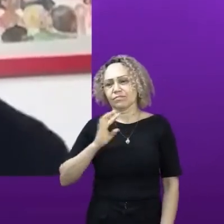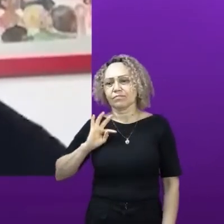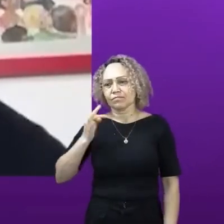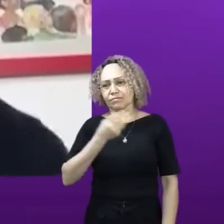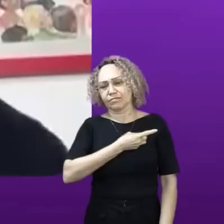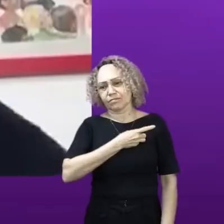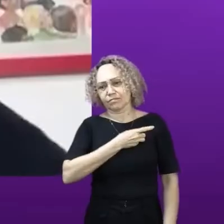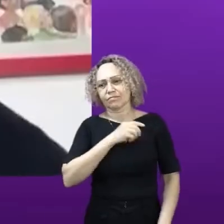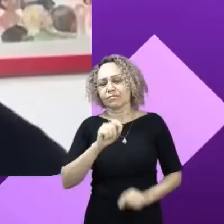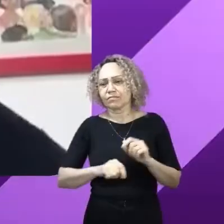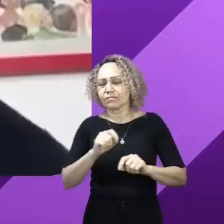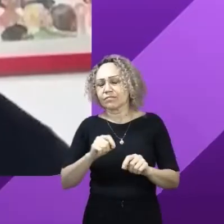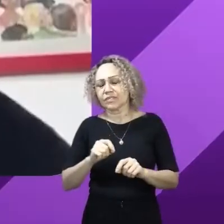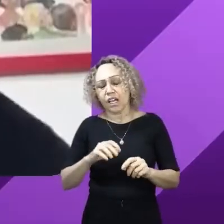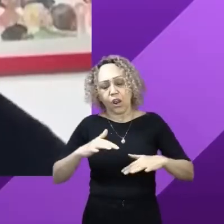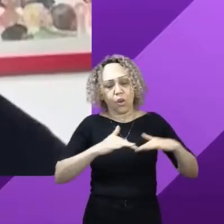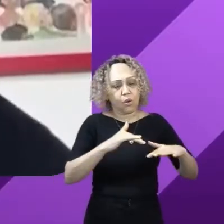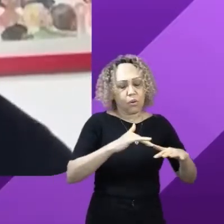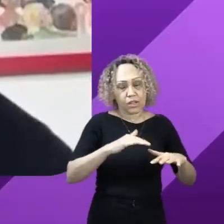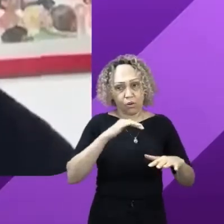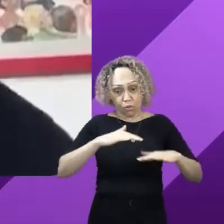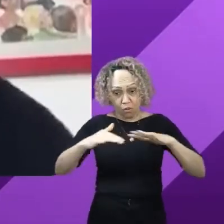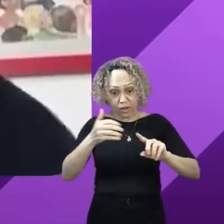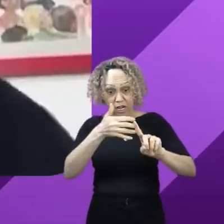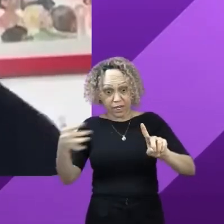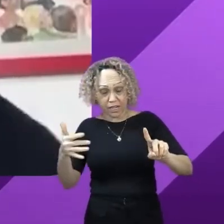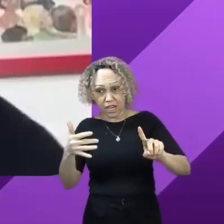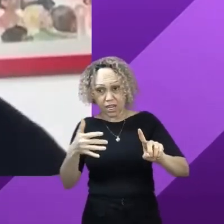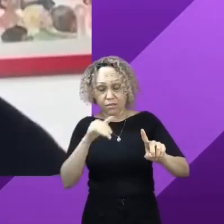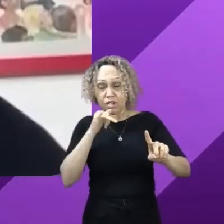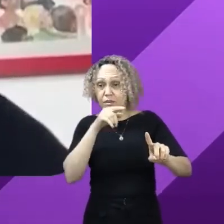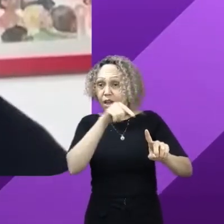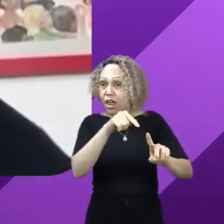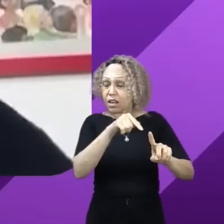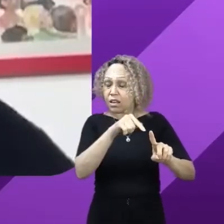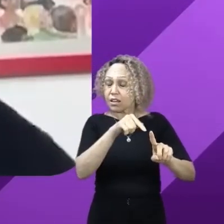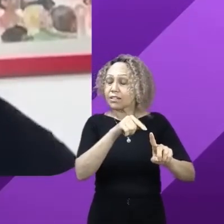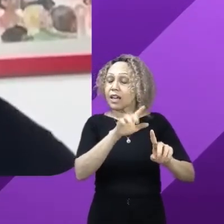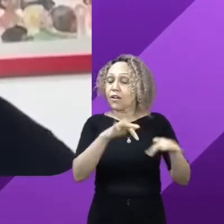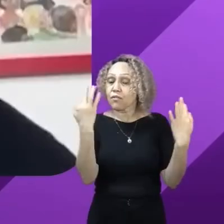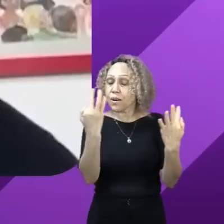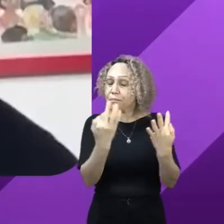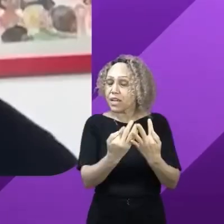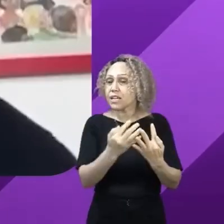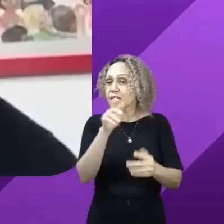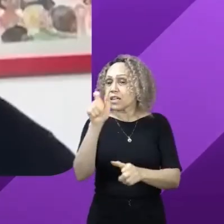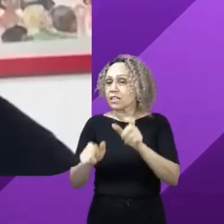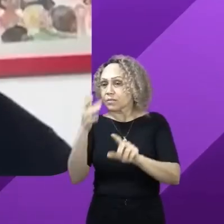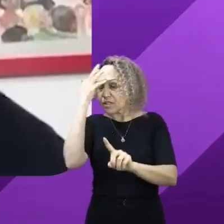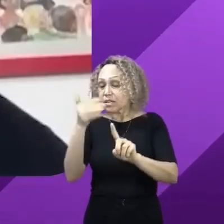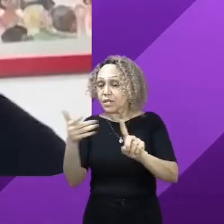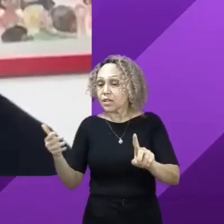sempre os movimentos acabam se tornando a família dessas pessoas. É uma questão de resistência. Você acaba formando um